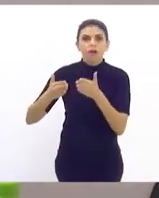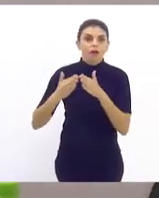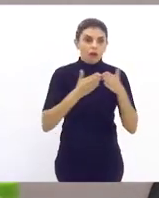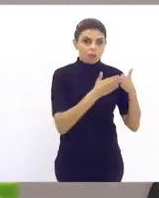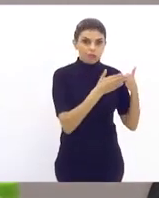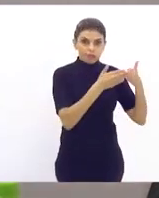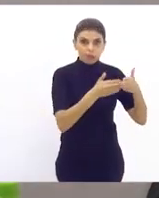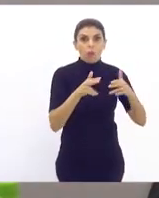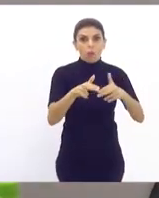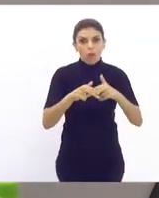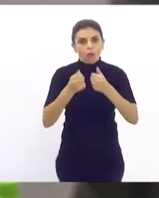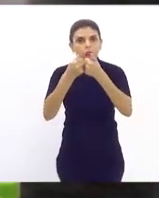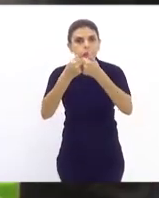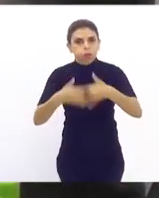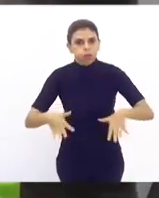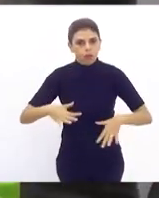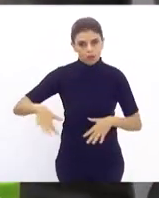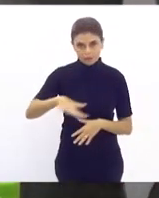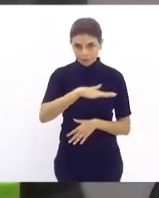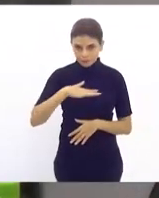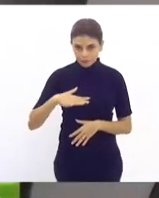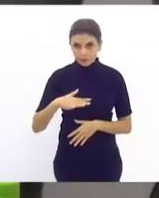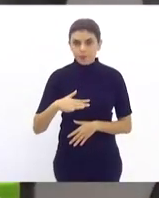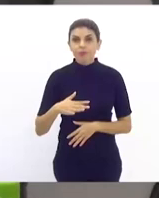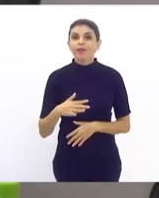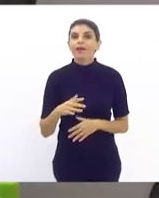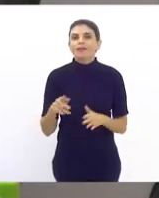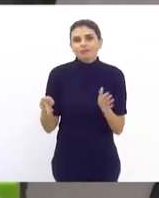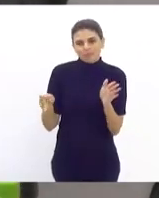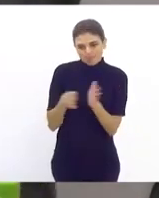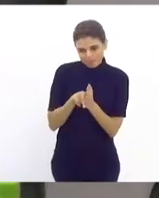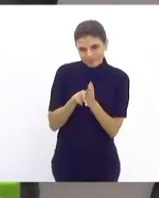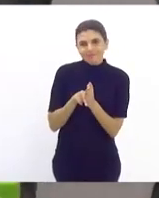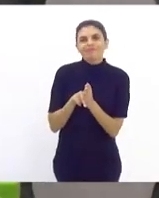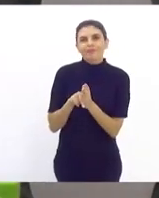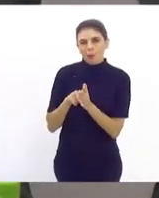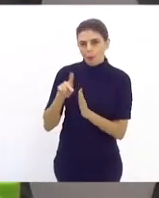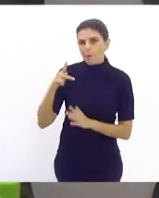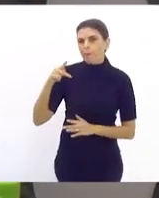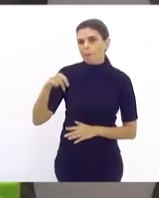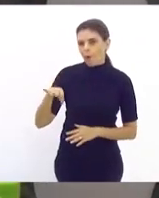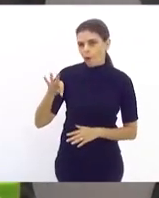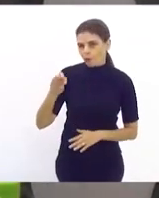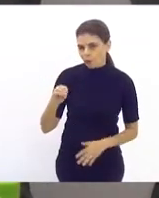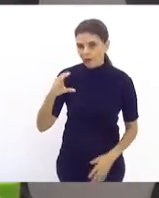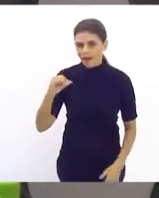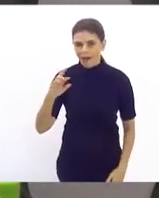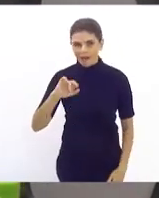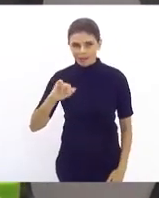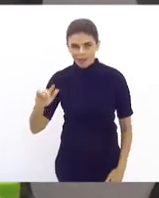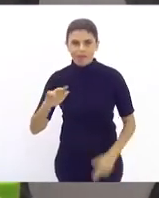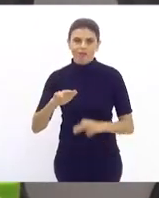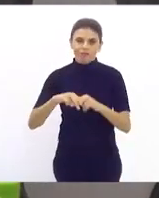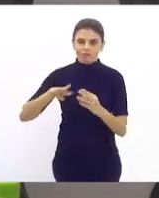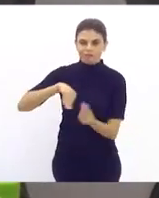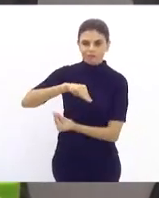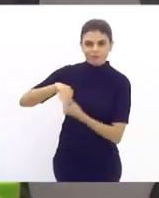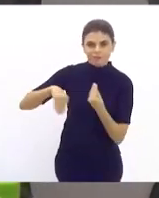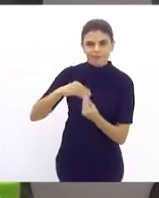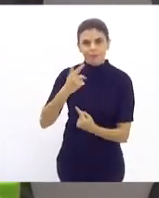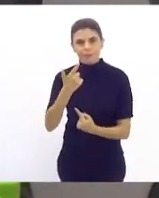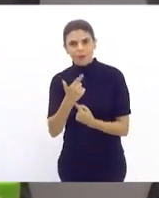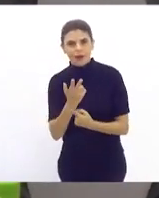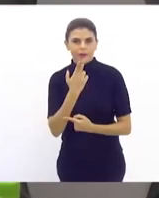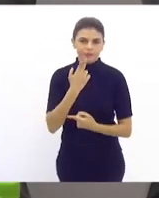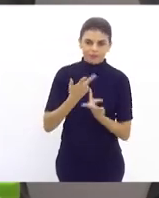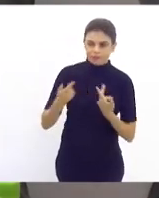pelo PL. Quanto ao ponto de cartel, na verdade, queremos evitar que existam cartéis, incluindo aqueles que preferem que o